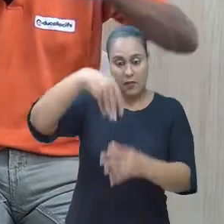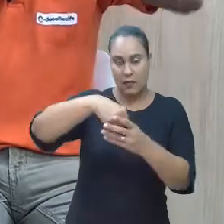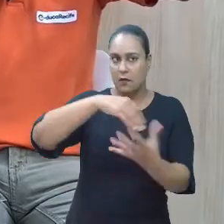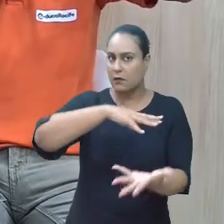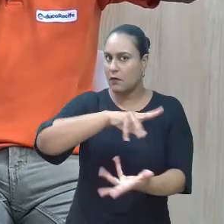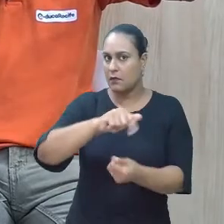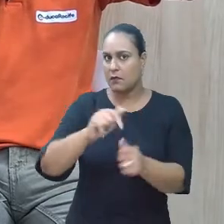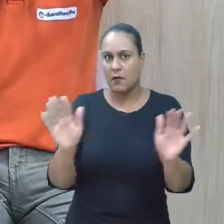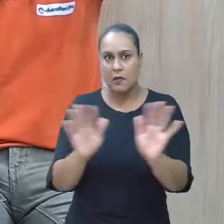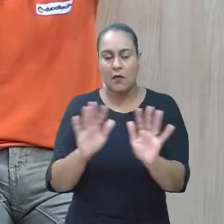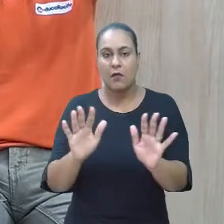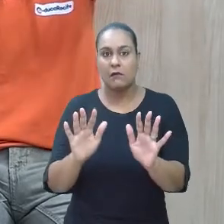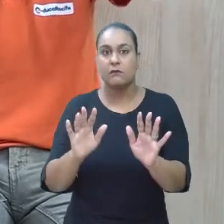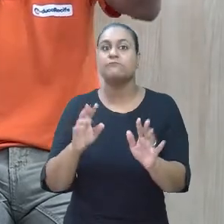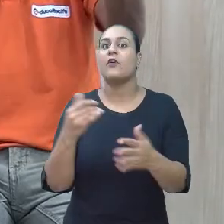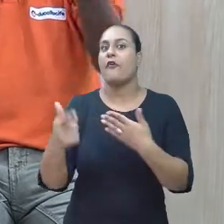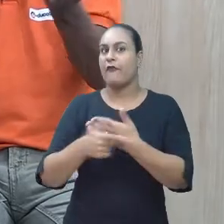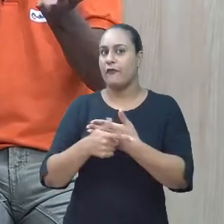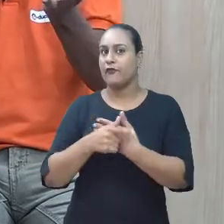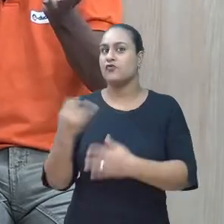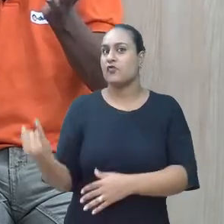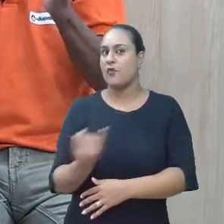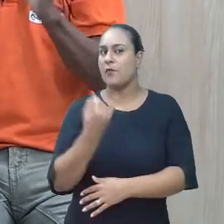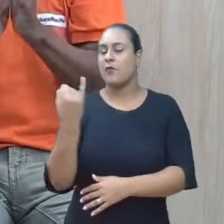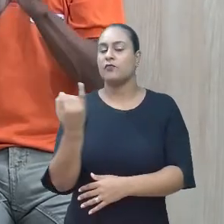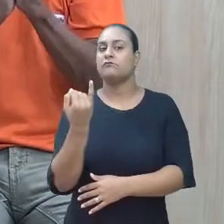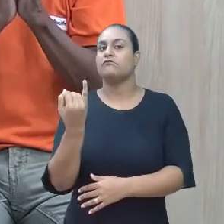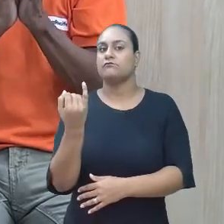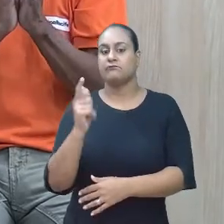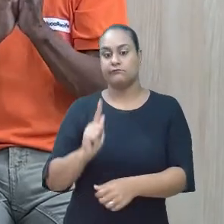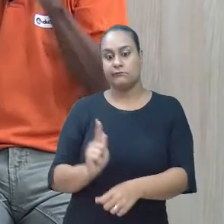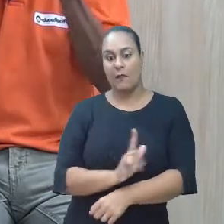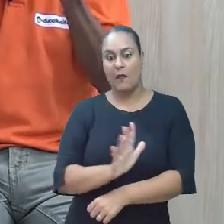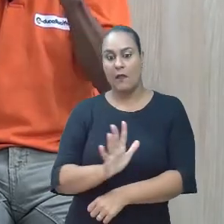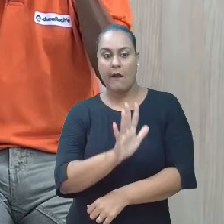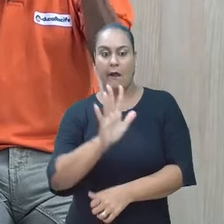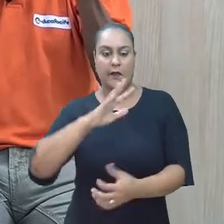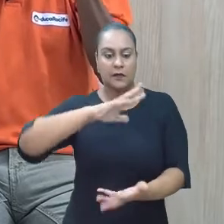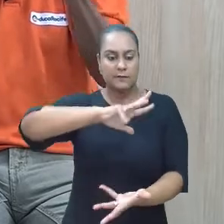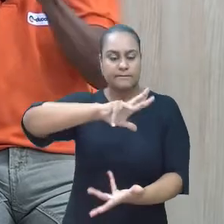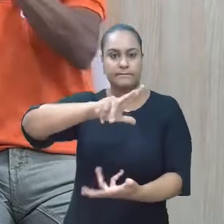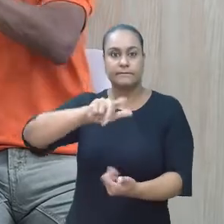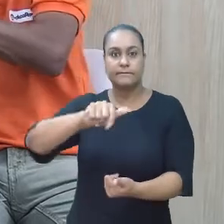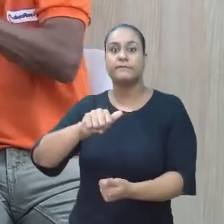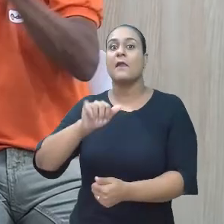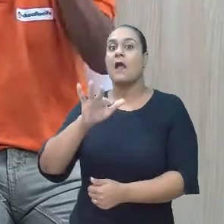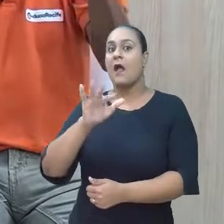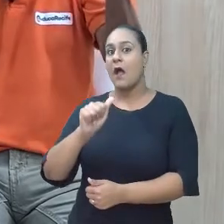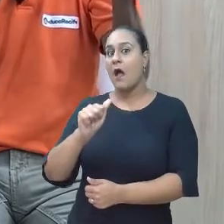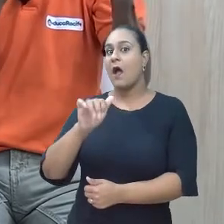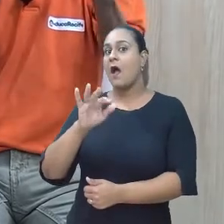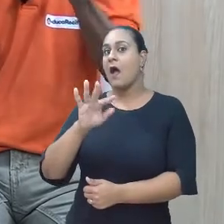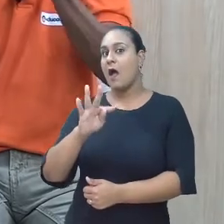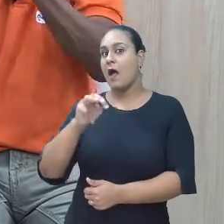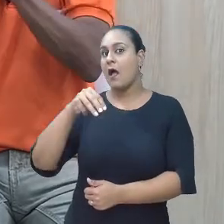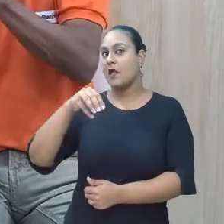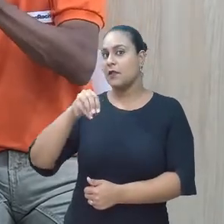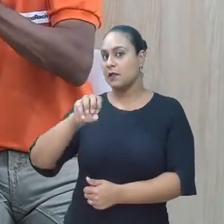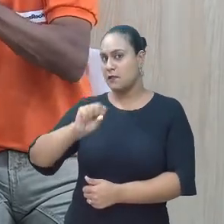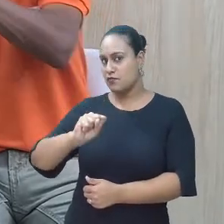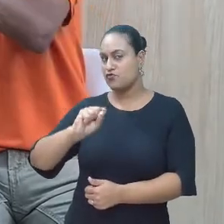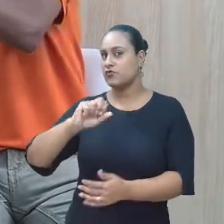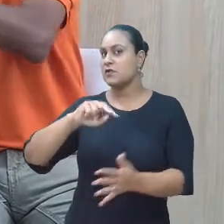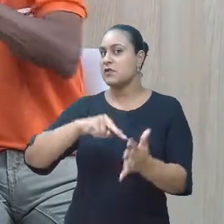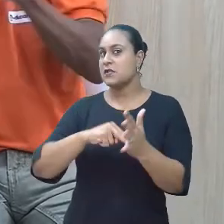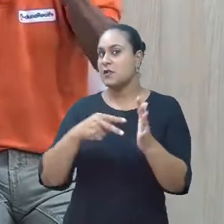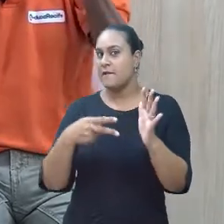importante, mas são os gases que estão envolvidos à Terra, tá? Por isso que se dá o nome de atmosfera. Átomos, está